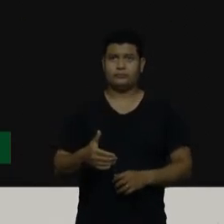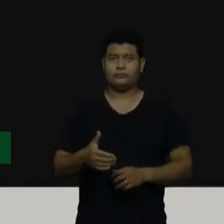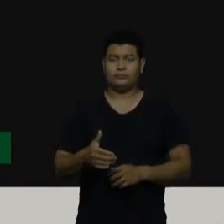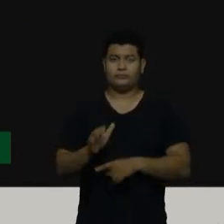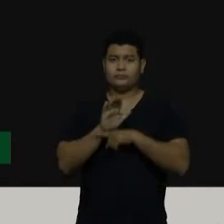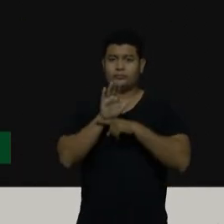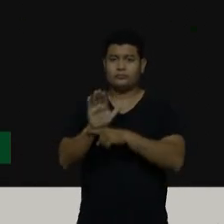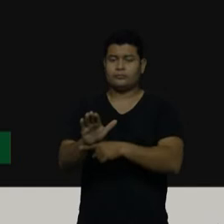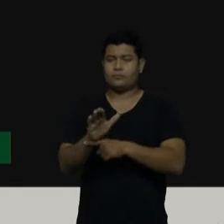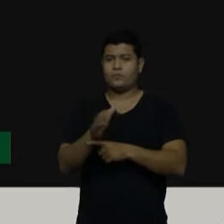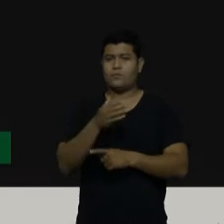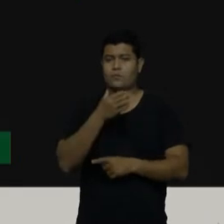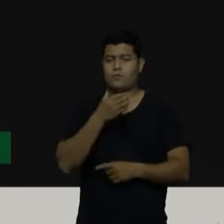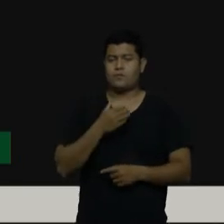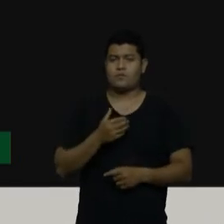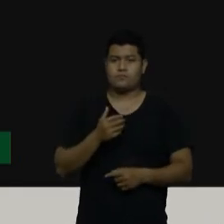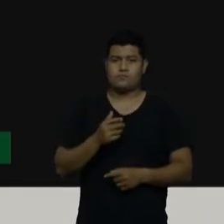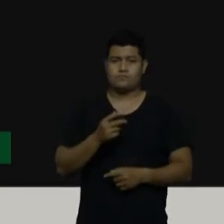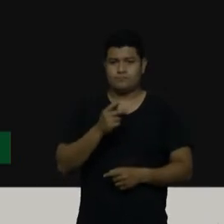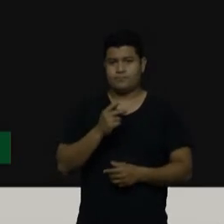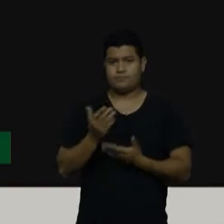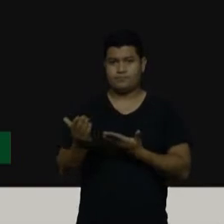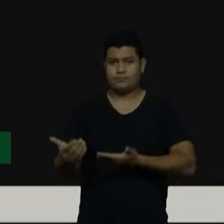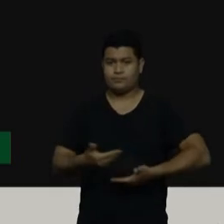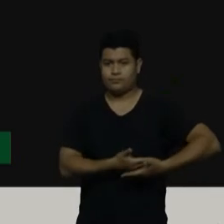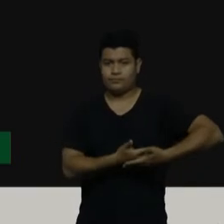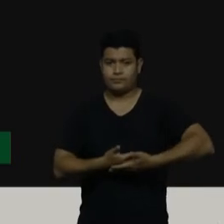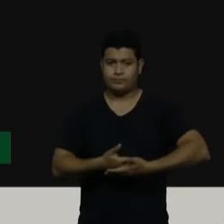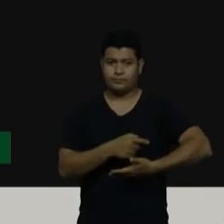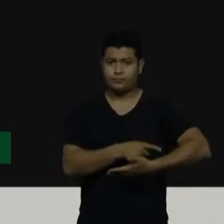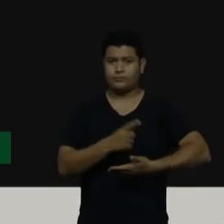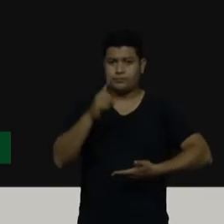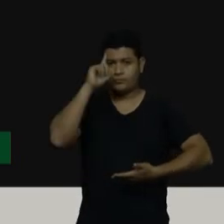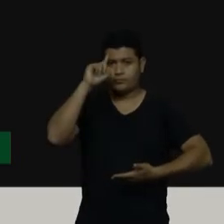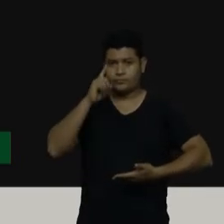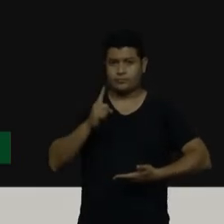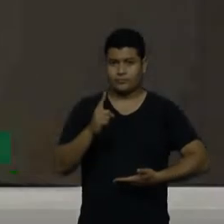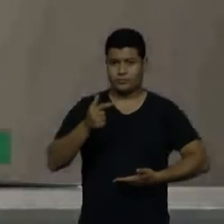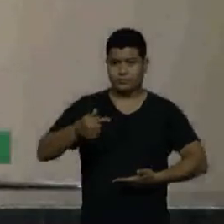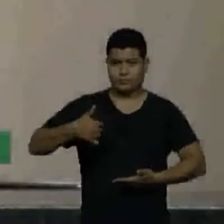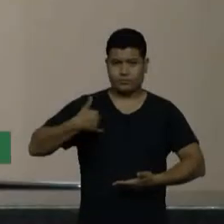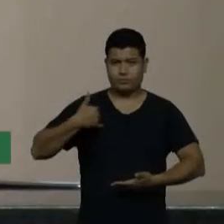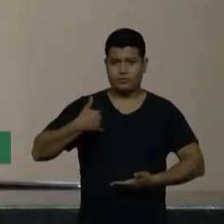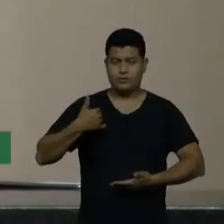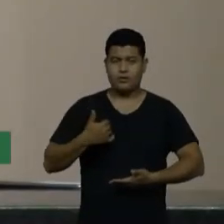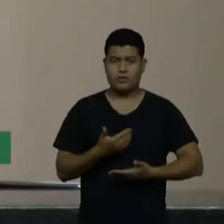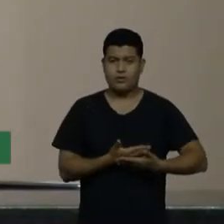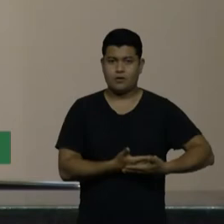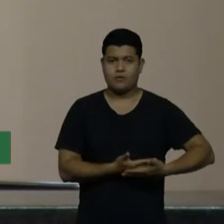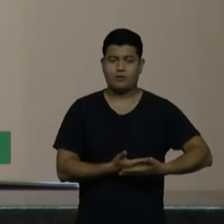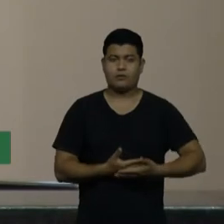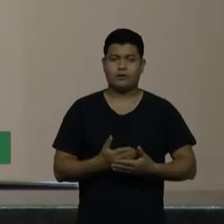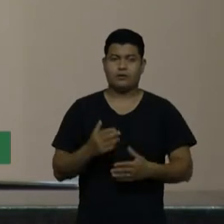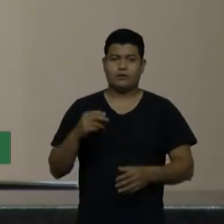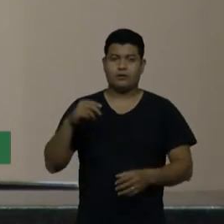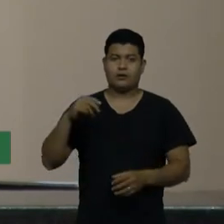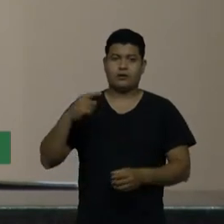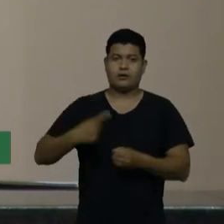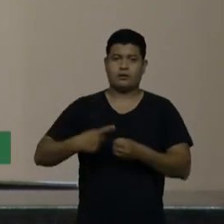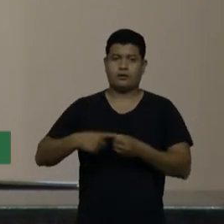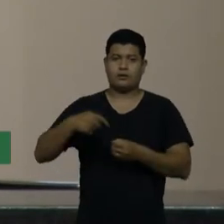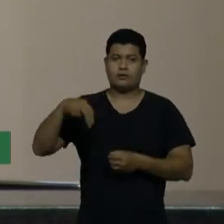desengasgamento de um bebê de 17 dias no município de Nova Veneza. Em